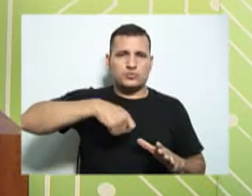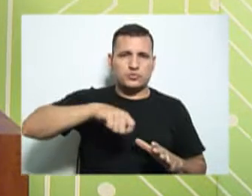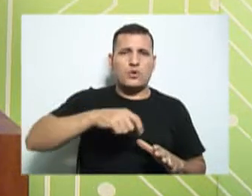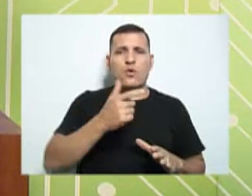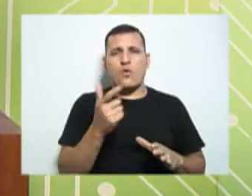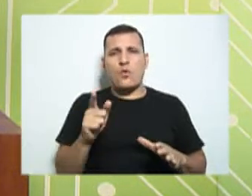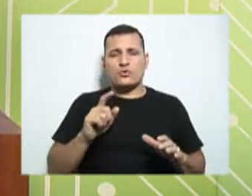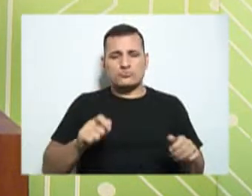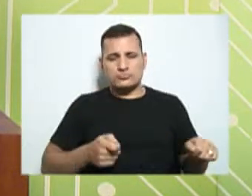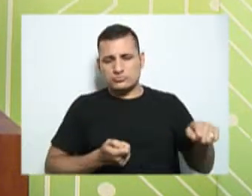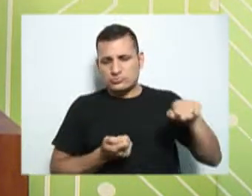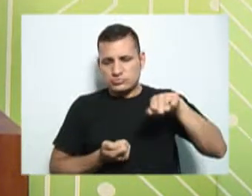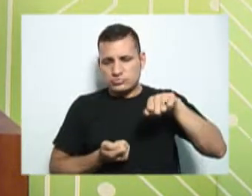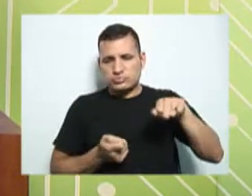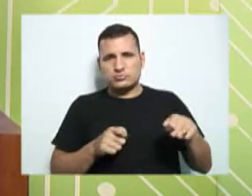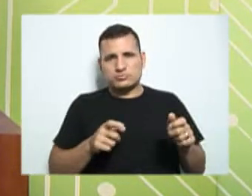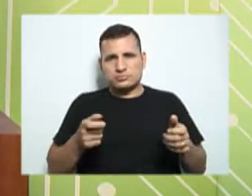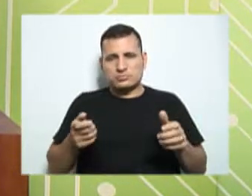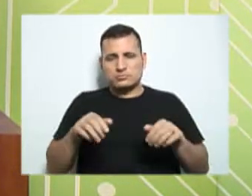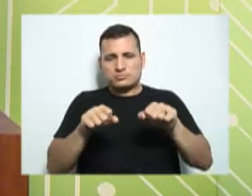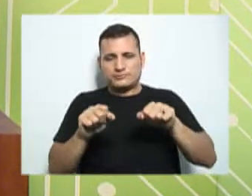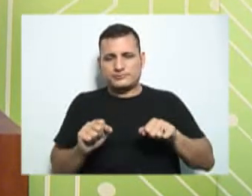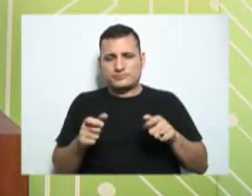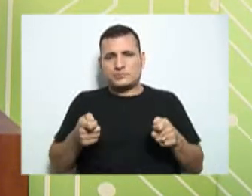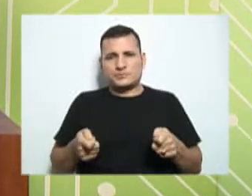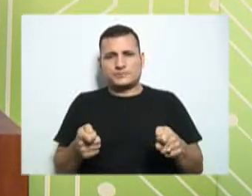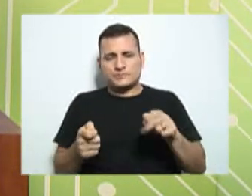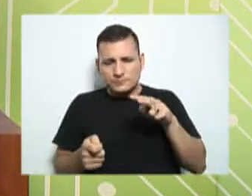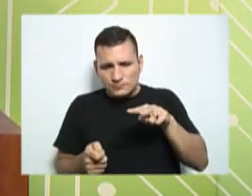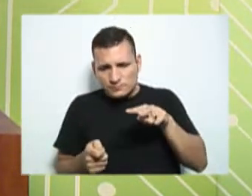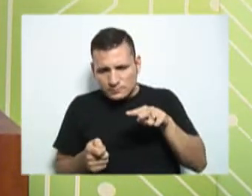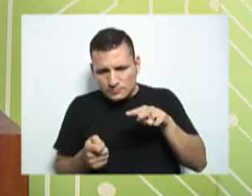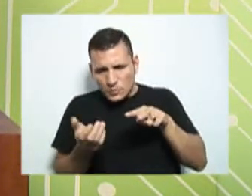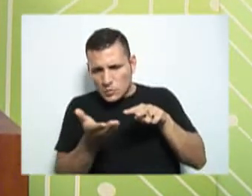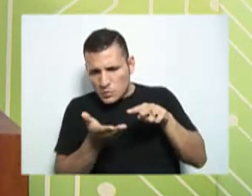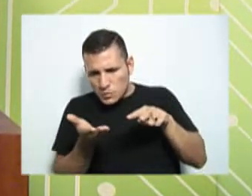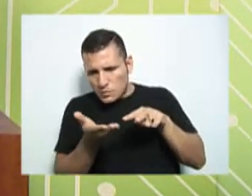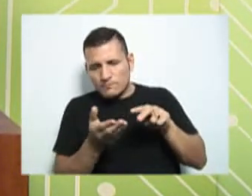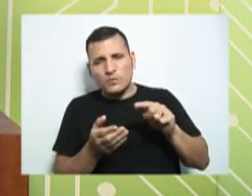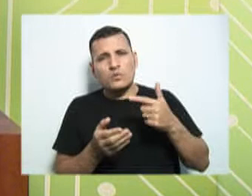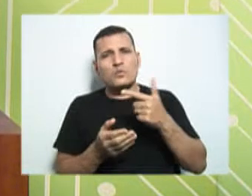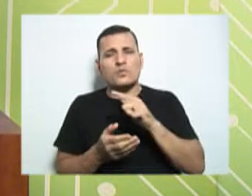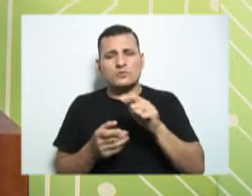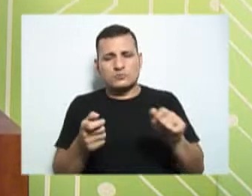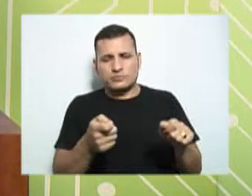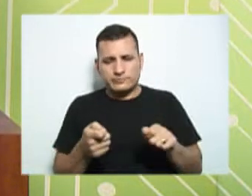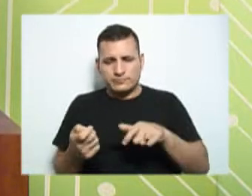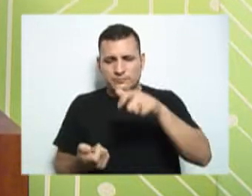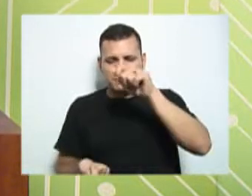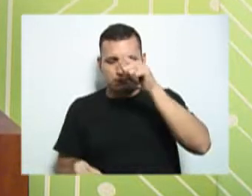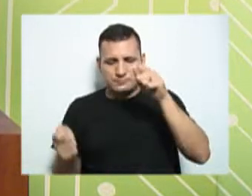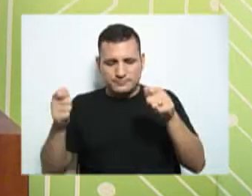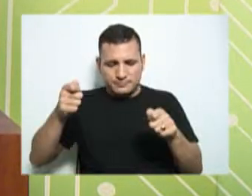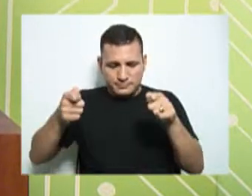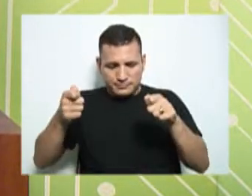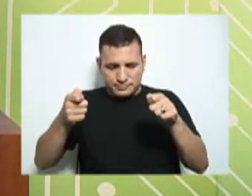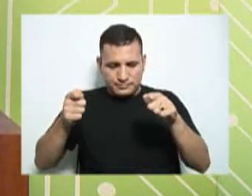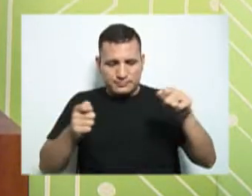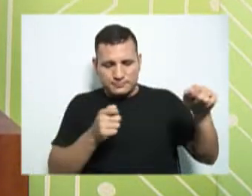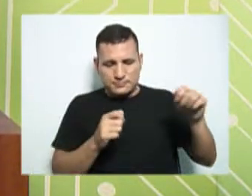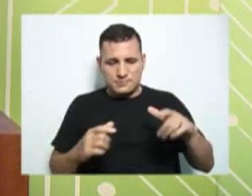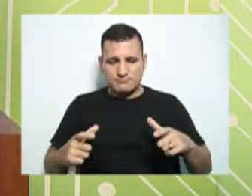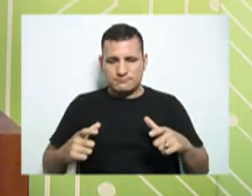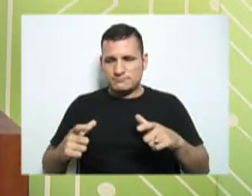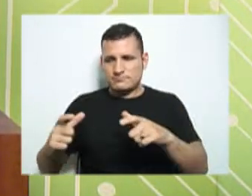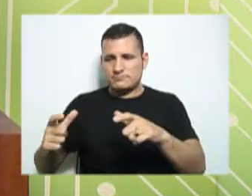fica observando como é que está sendo o cozimento do pudim, outro vai lá e já coloca ele arrumadinho de uma forma para ser